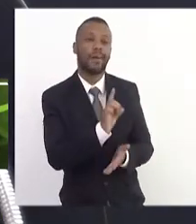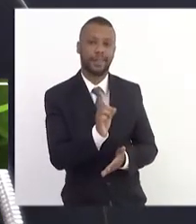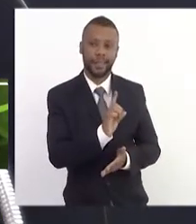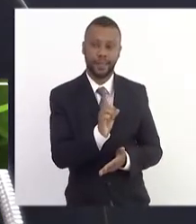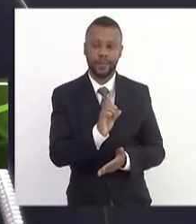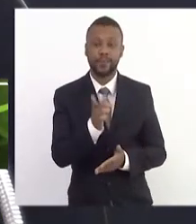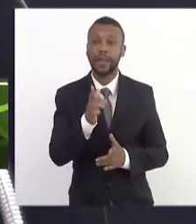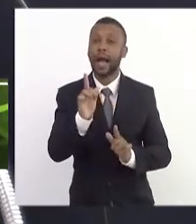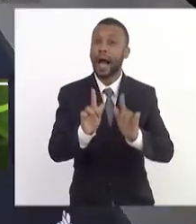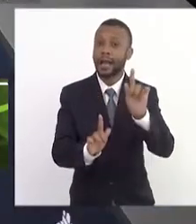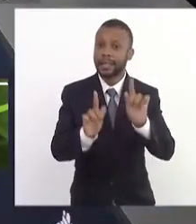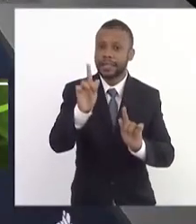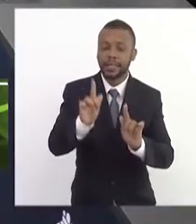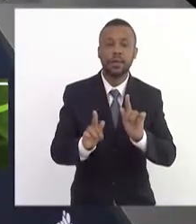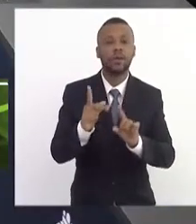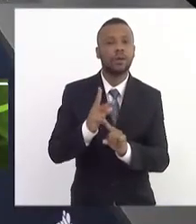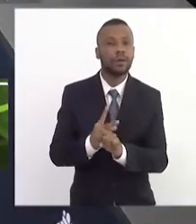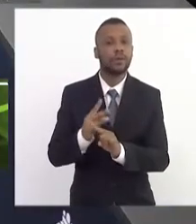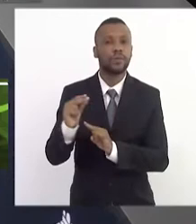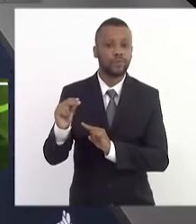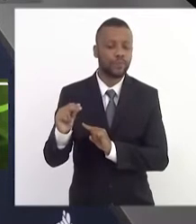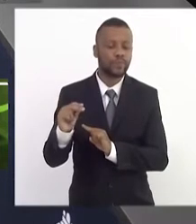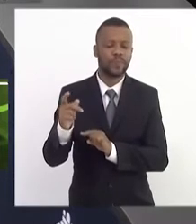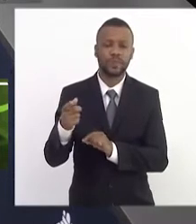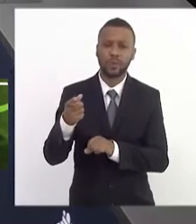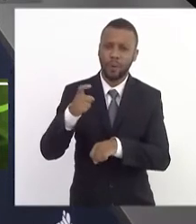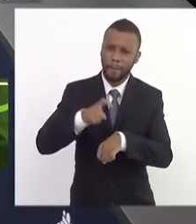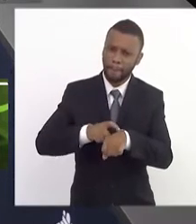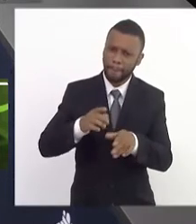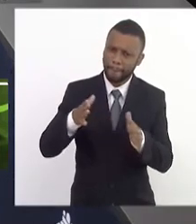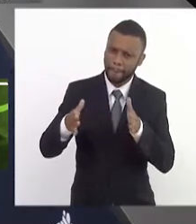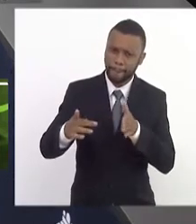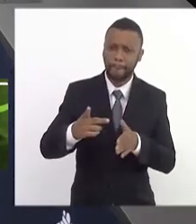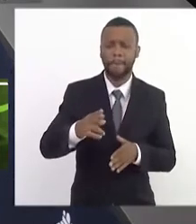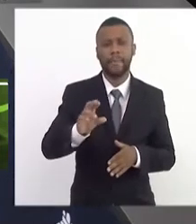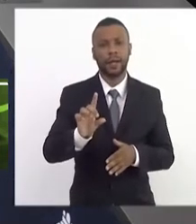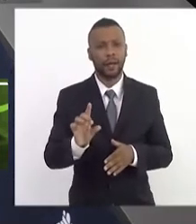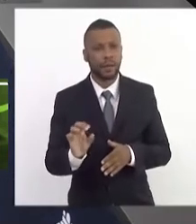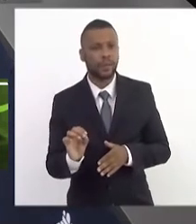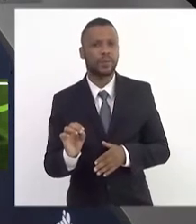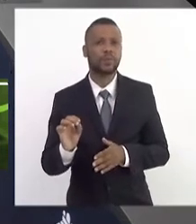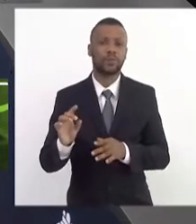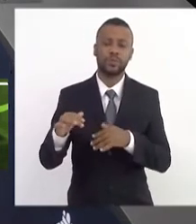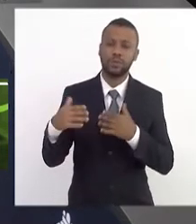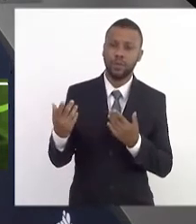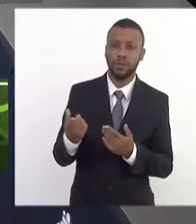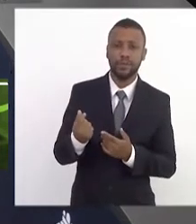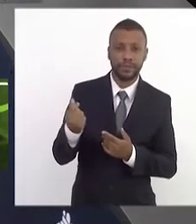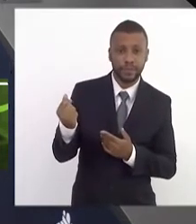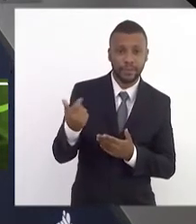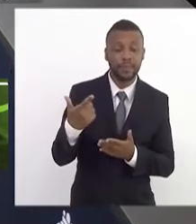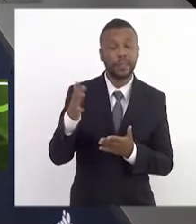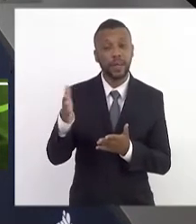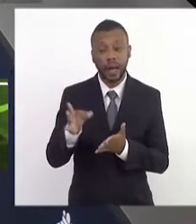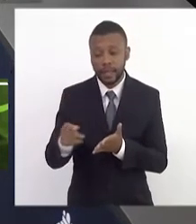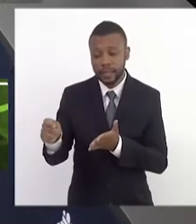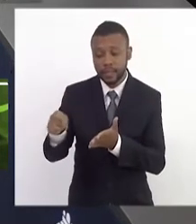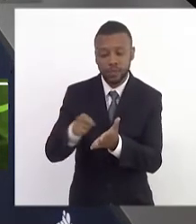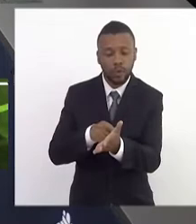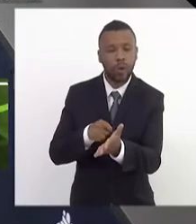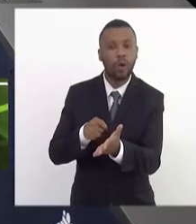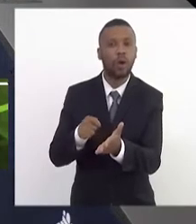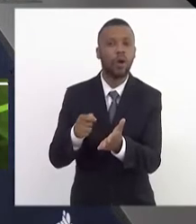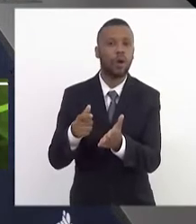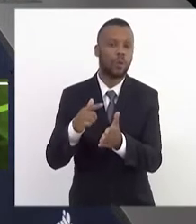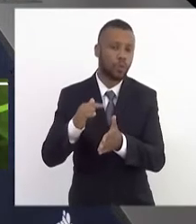A licitação, quem ganhou, qual é o prazo, qual é o valor, se já assinou o memorando de início.